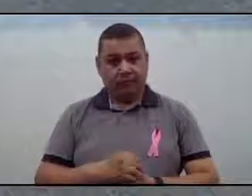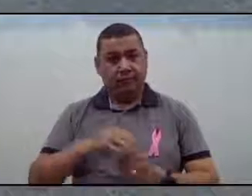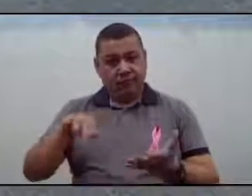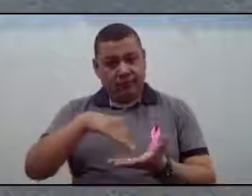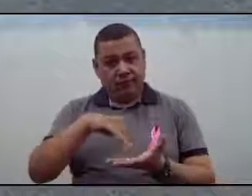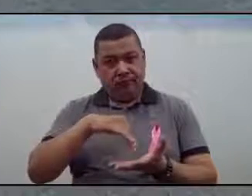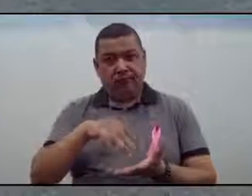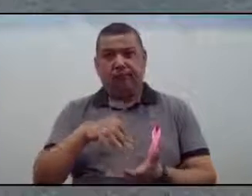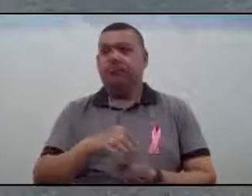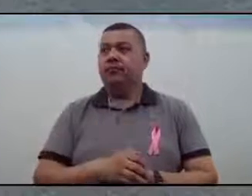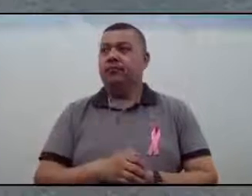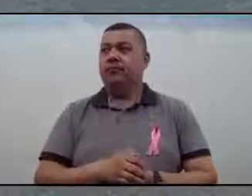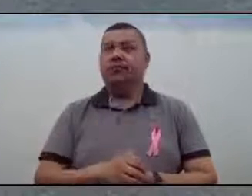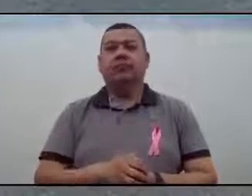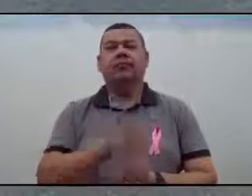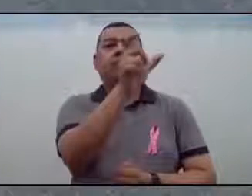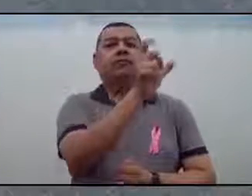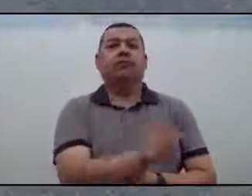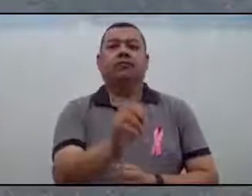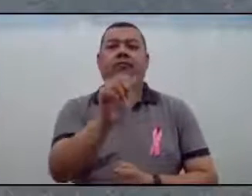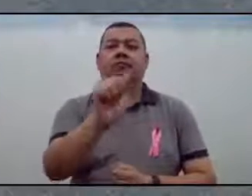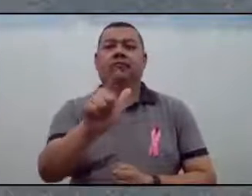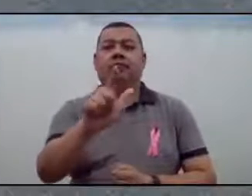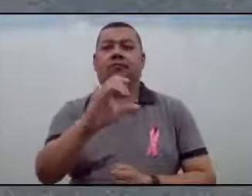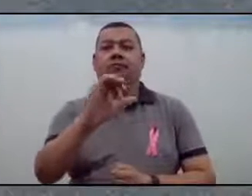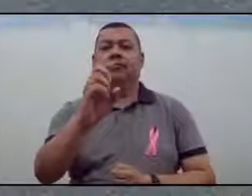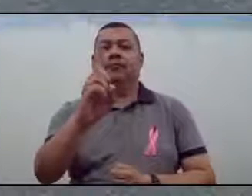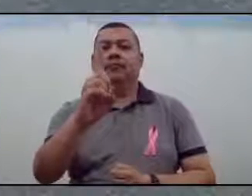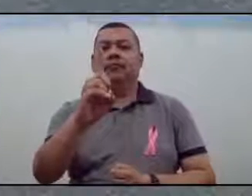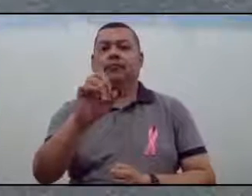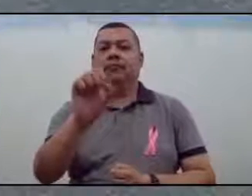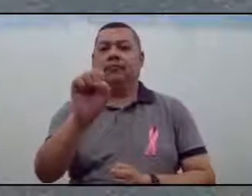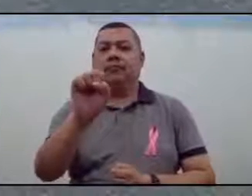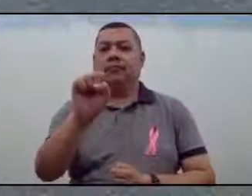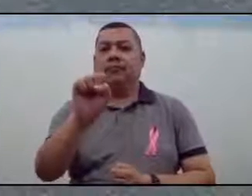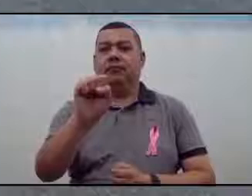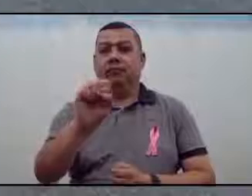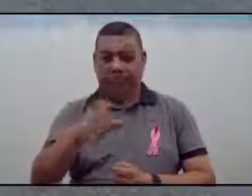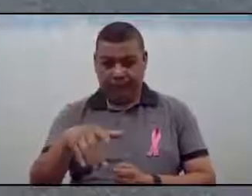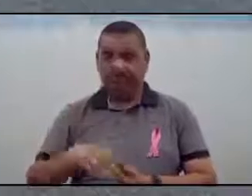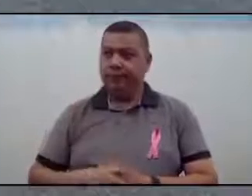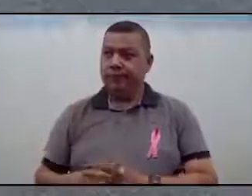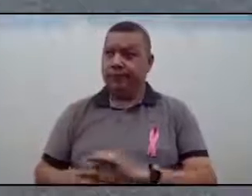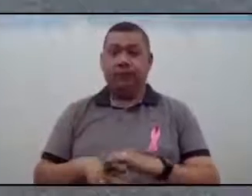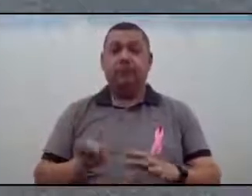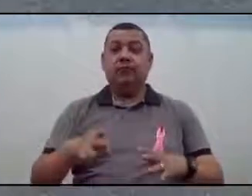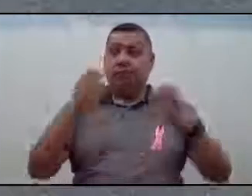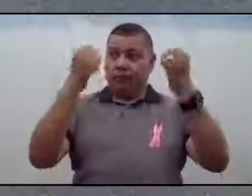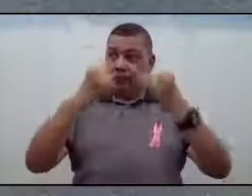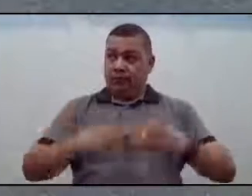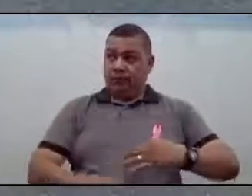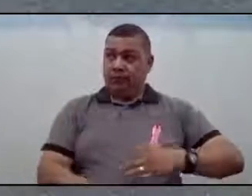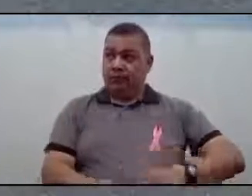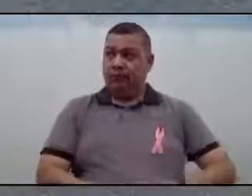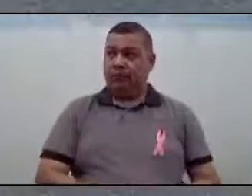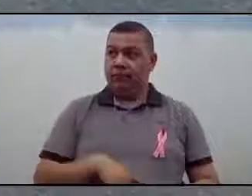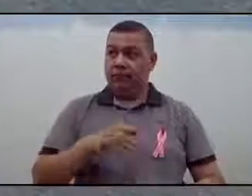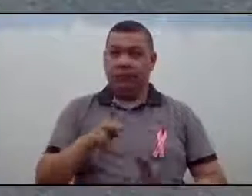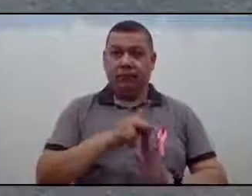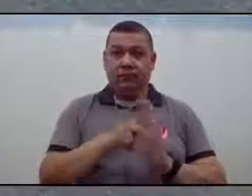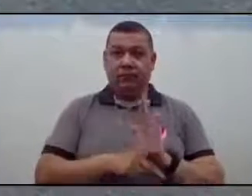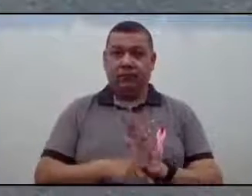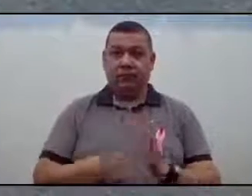Alcides, o secretário adjunto Isaiuto. Só voltando aqui para fazer uma correção, que eu falei aqui do projeto do